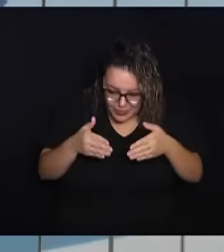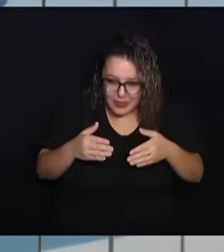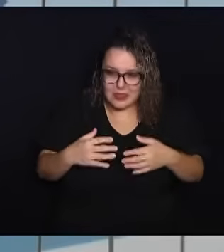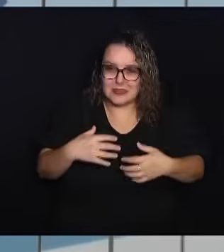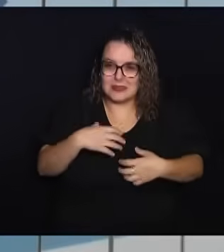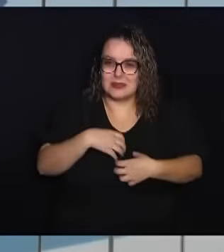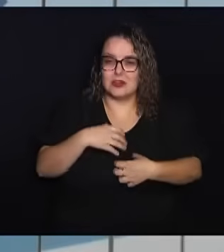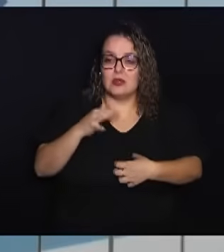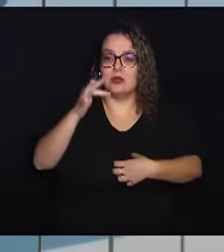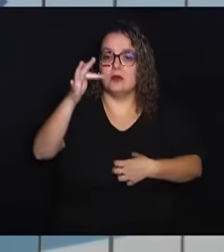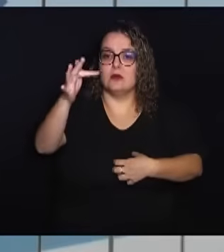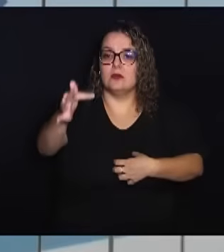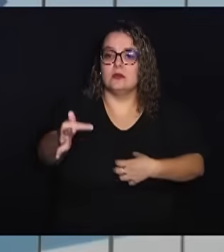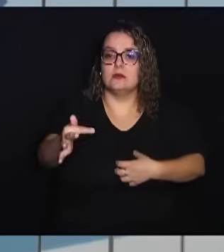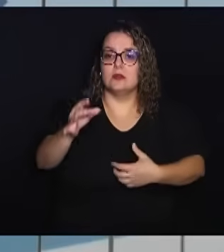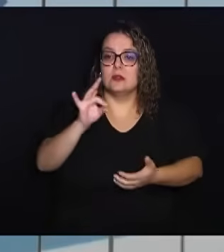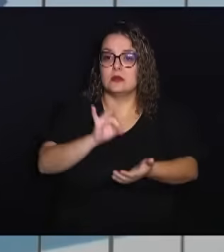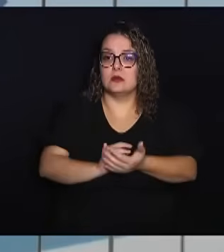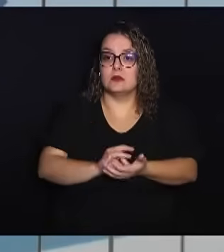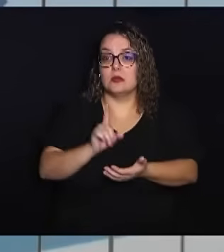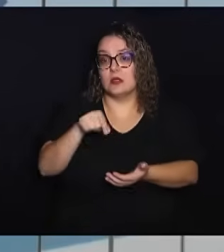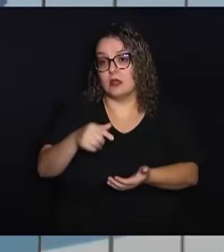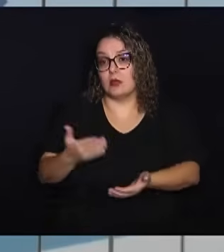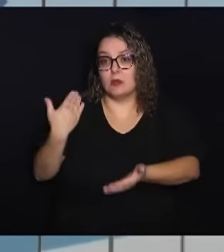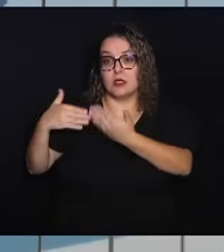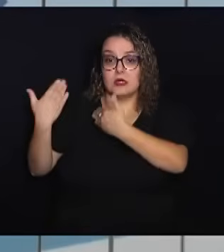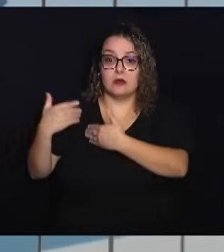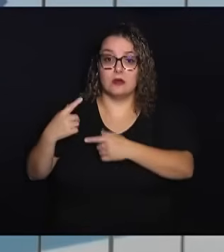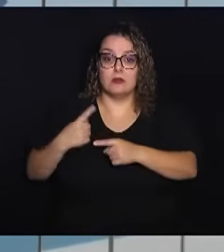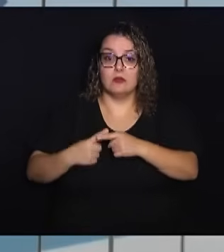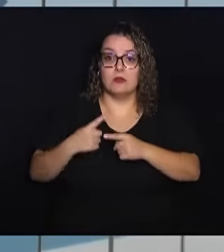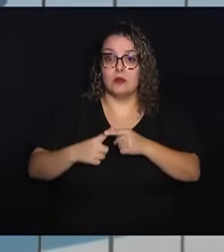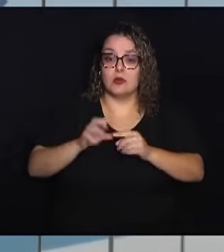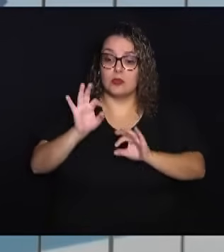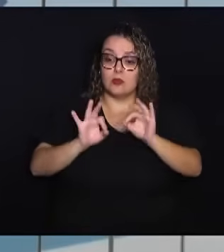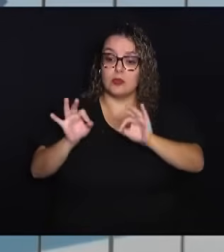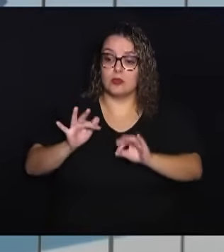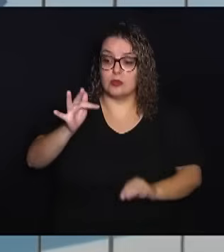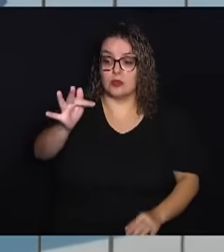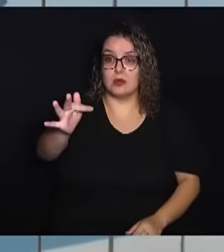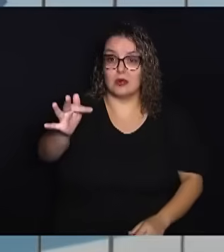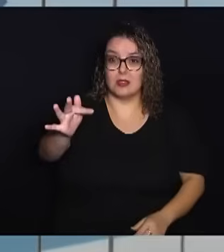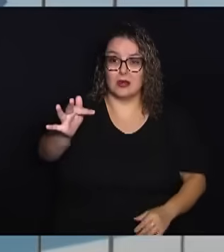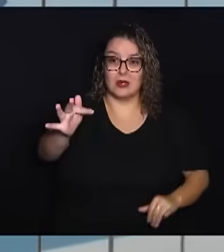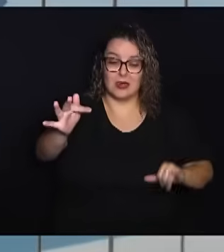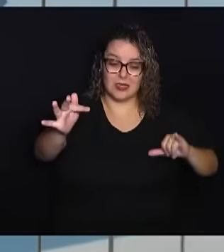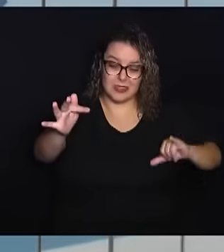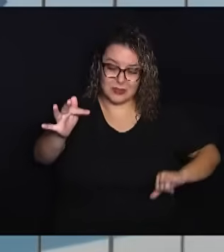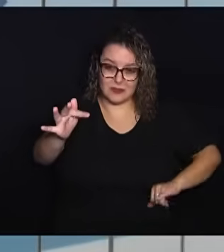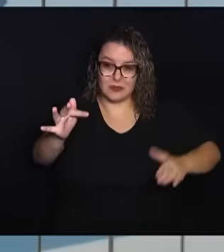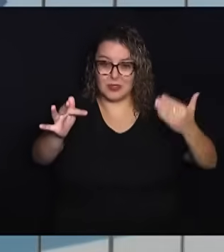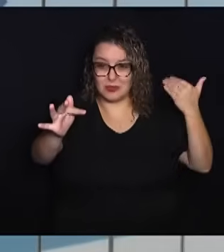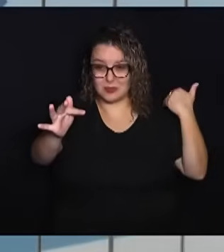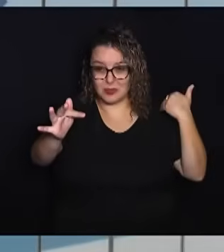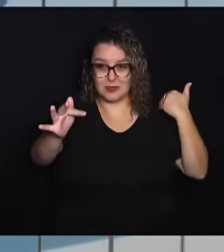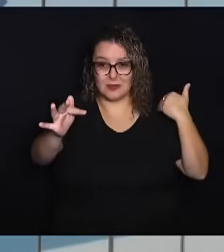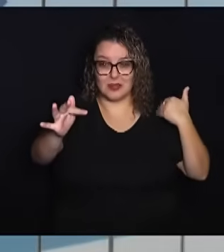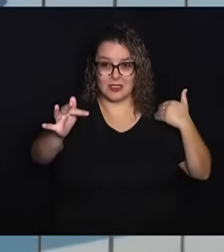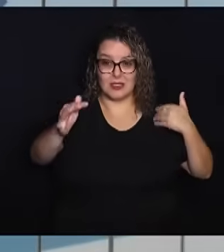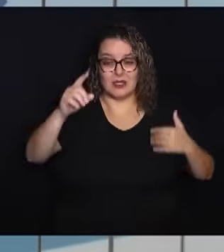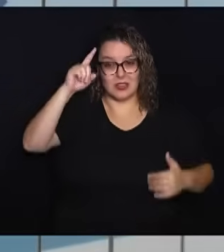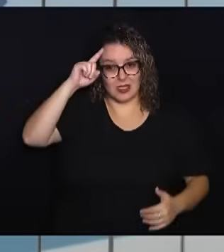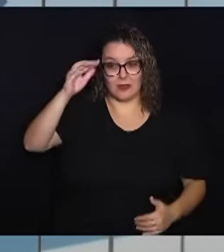o futuro delas, na verdade, é o passado, porque elas estão projetando para o futuro aquela dor do passado. E no dia a dia isso